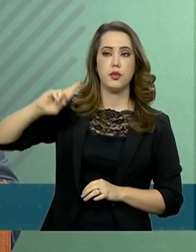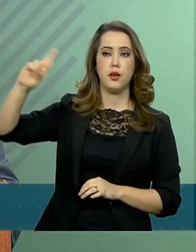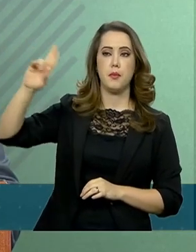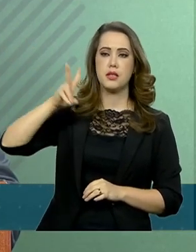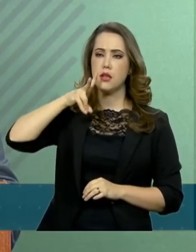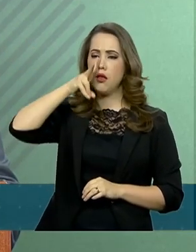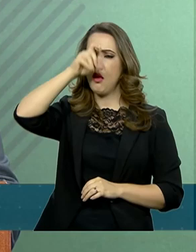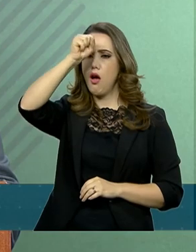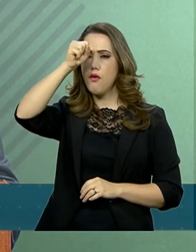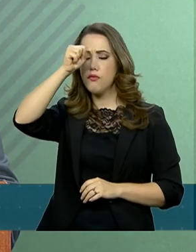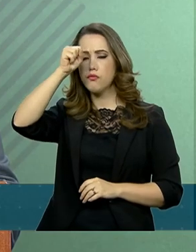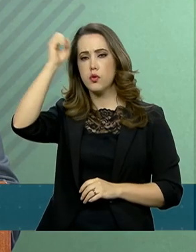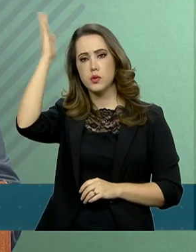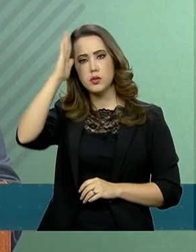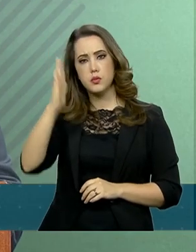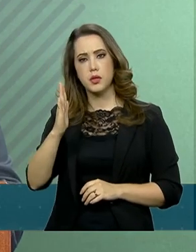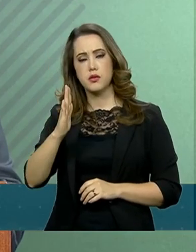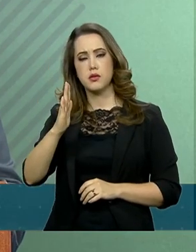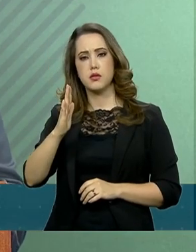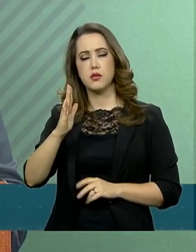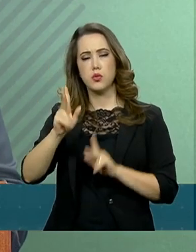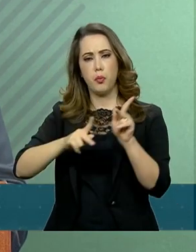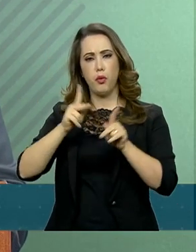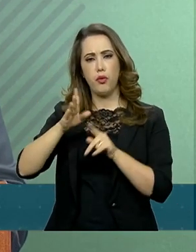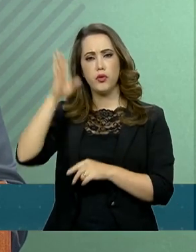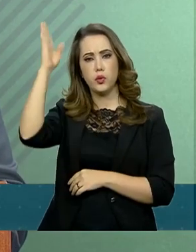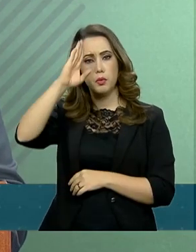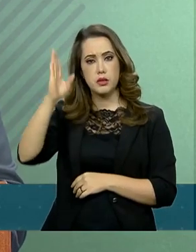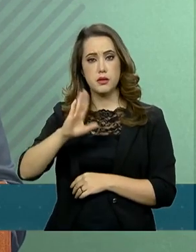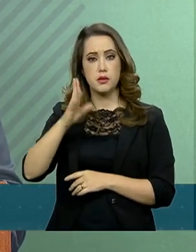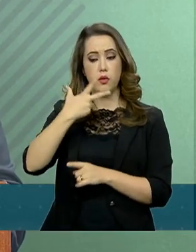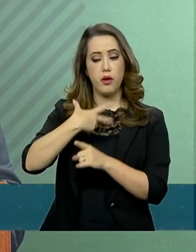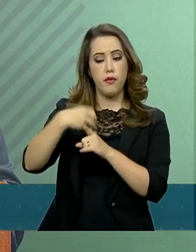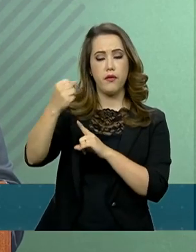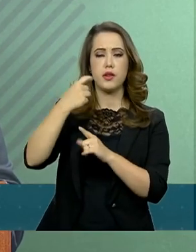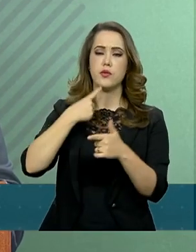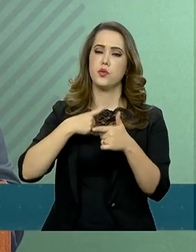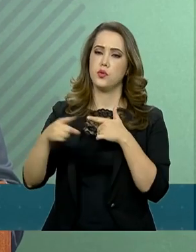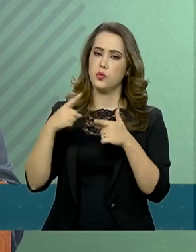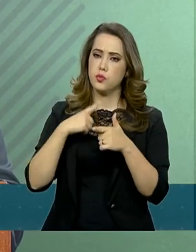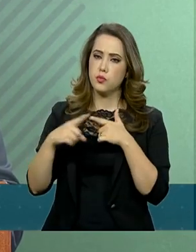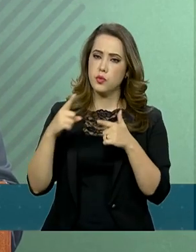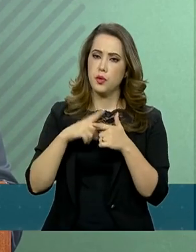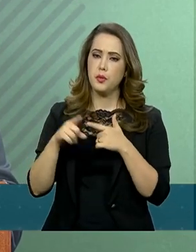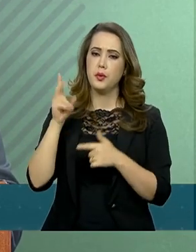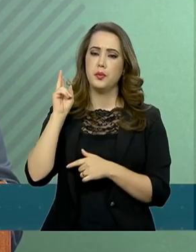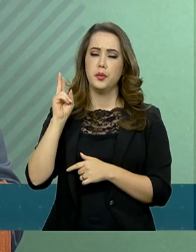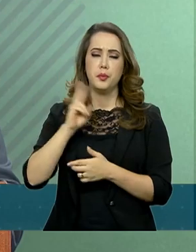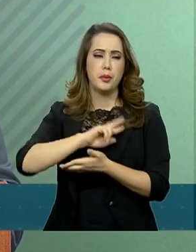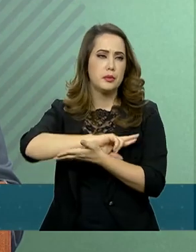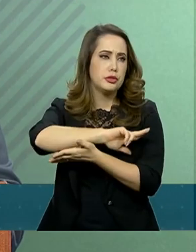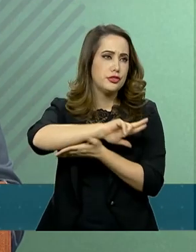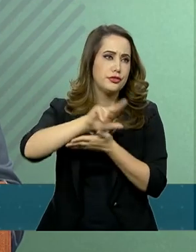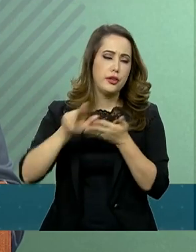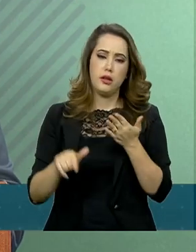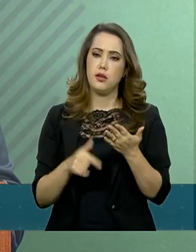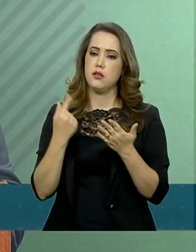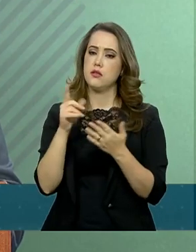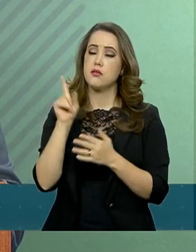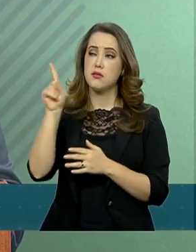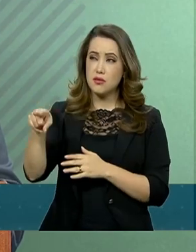força do povo brasileiro que supera as adversidades de toda ordem sendo